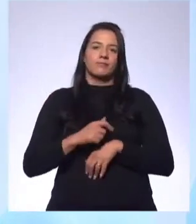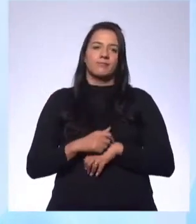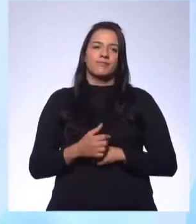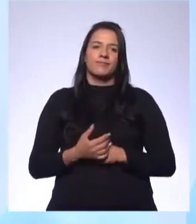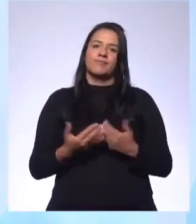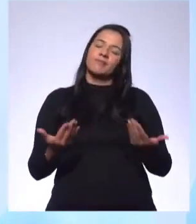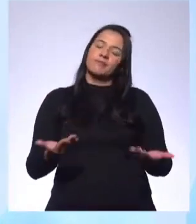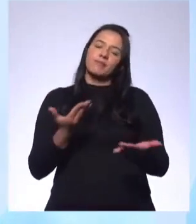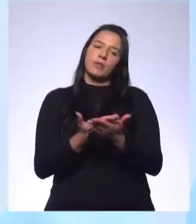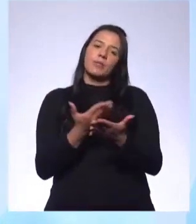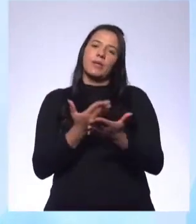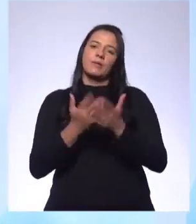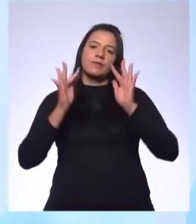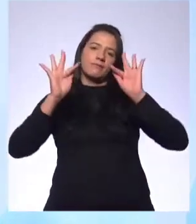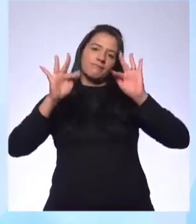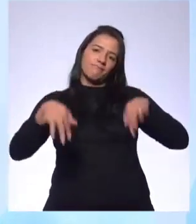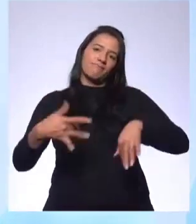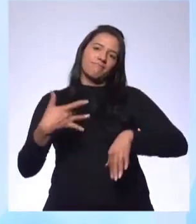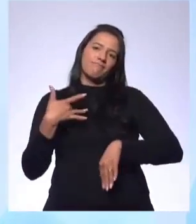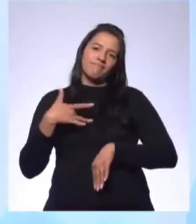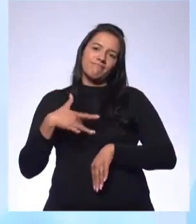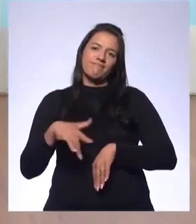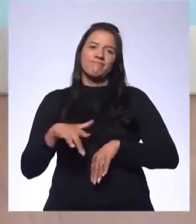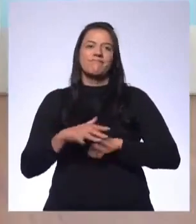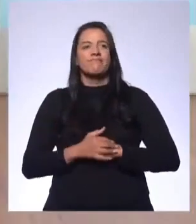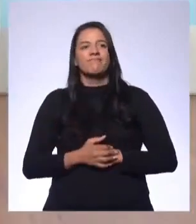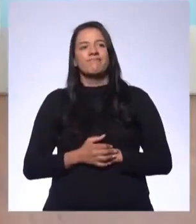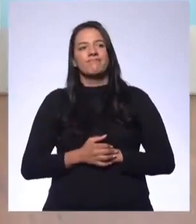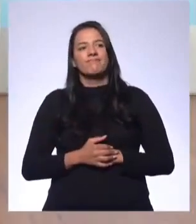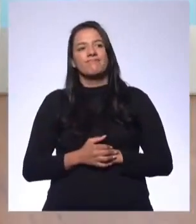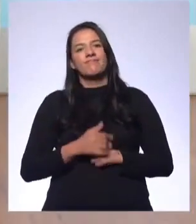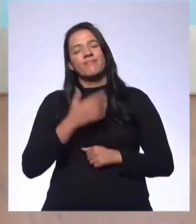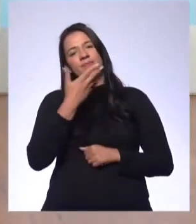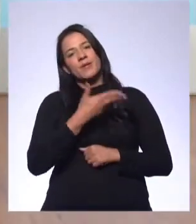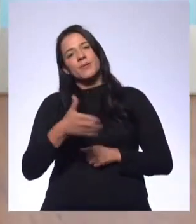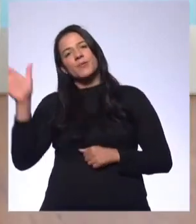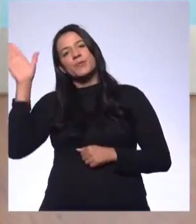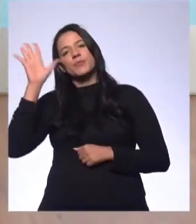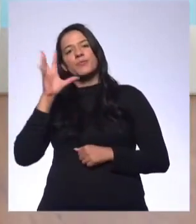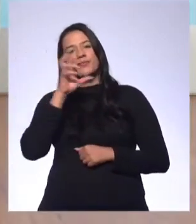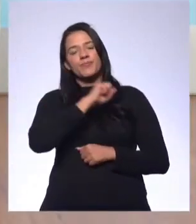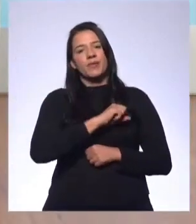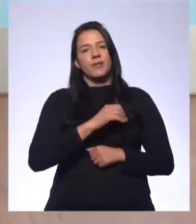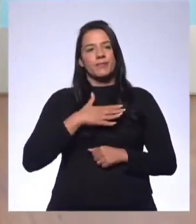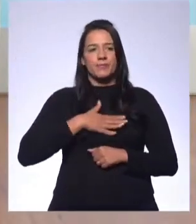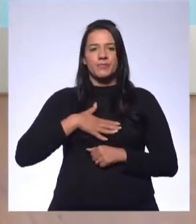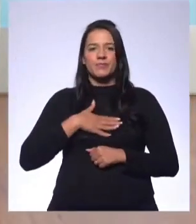já está terminando, que pena, né? Nossa, legal a aula de hoje. Foi Gostei. legal, gostei.